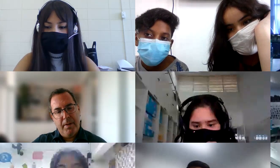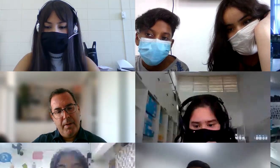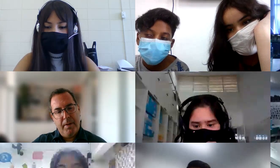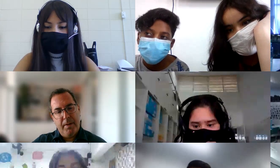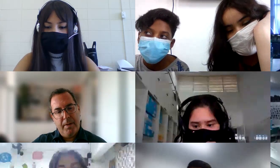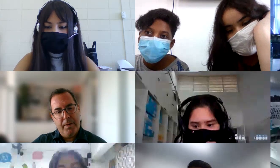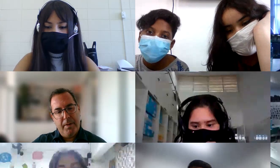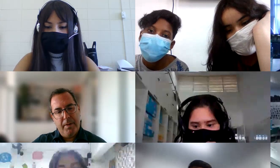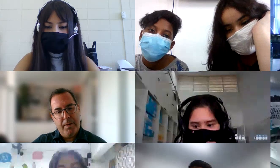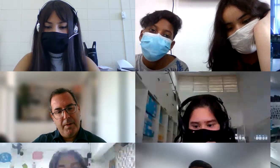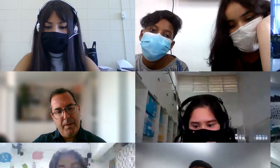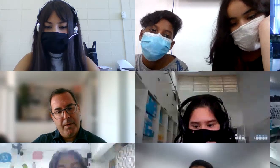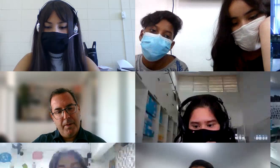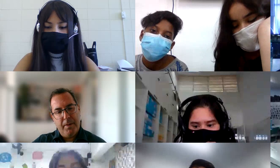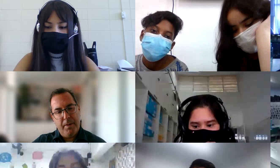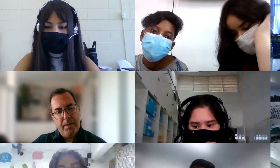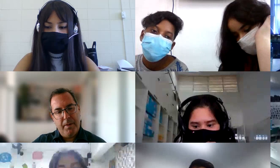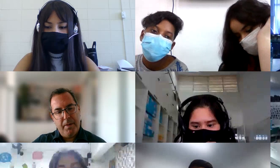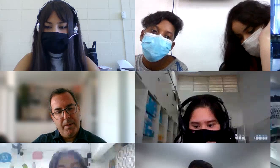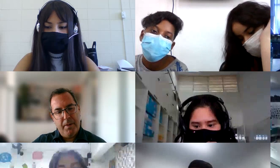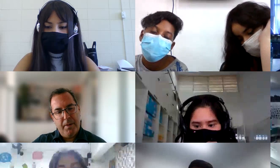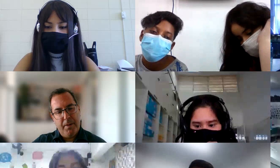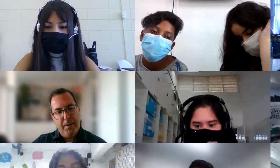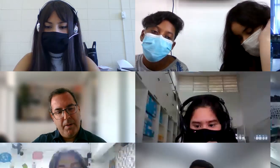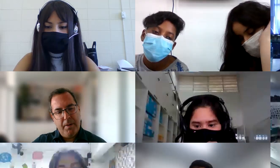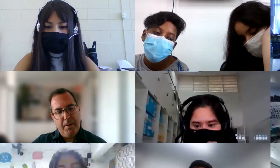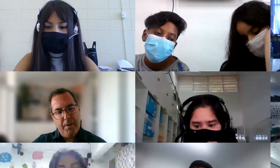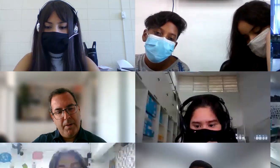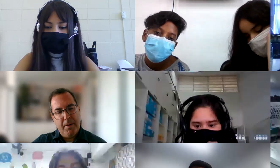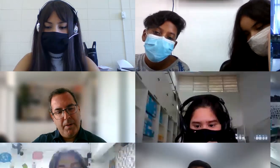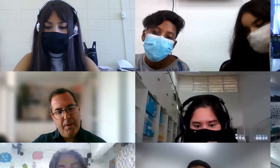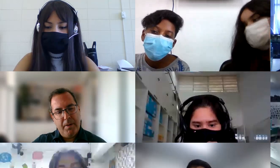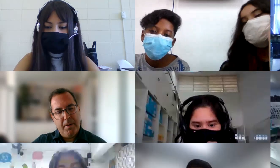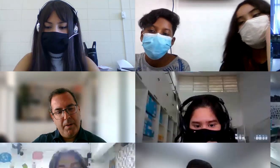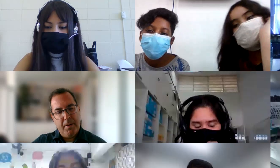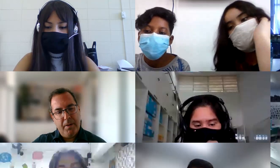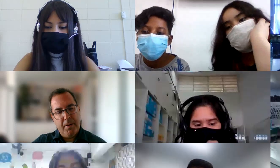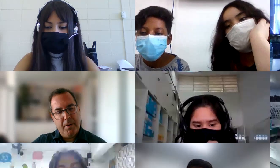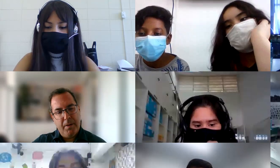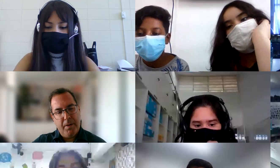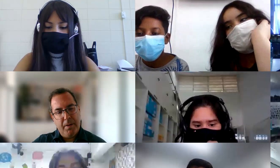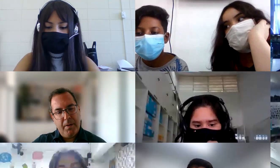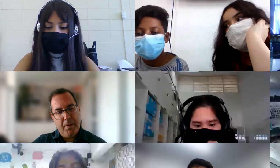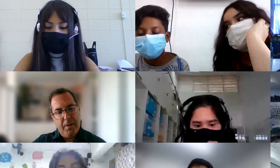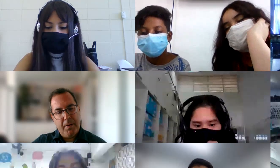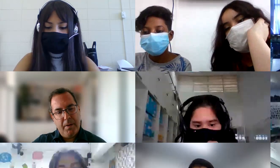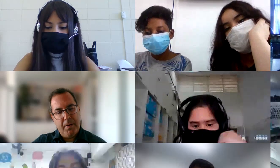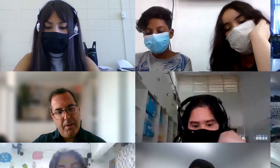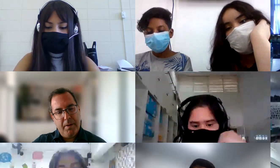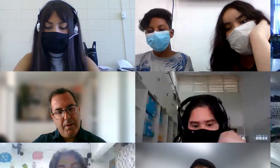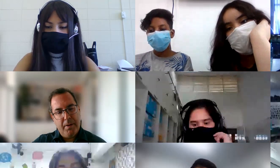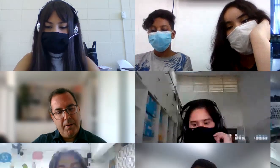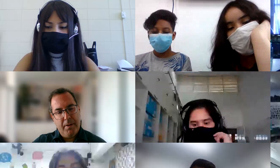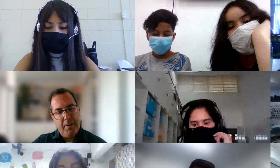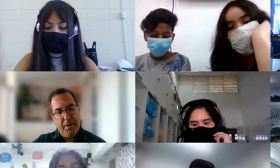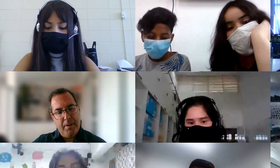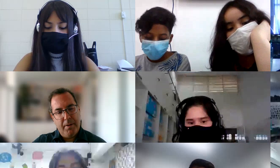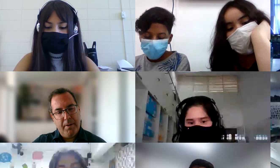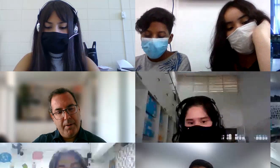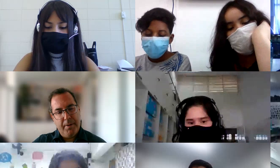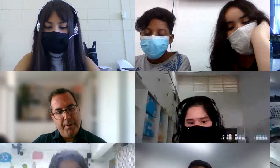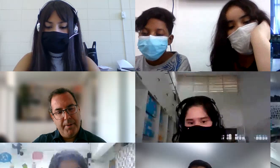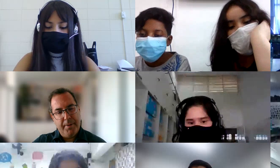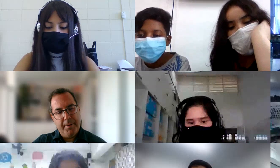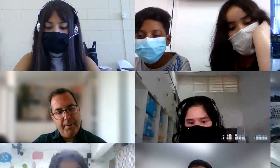estamos imensamente honrados e agradecidos por essa oportunidade de hoje, que com certeza nós sairemos